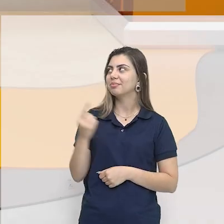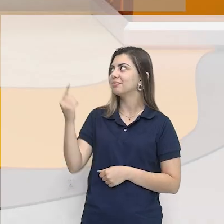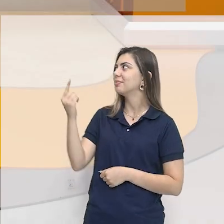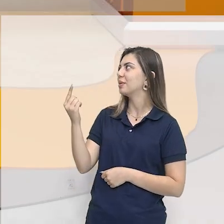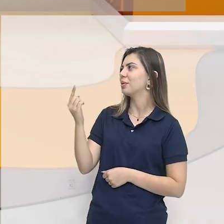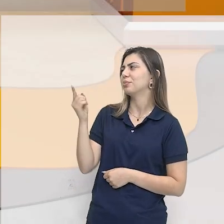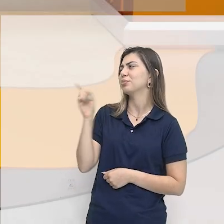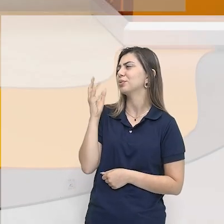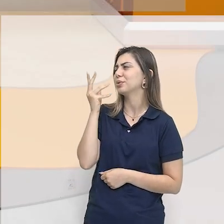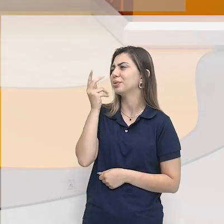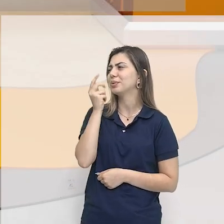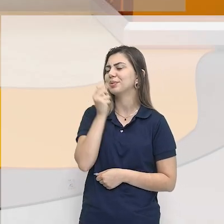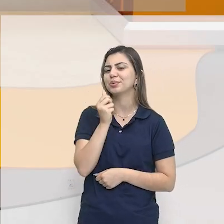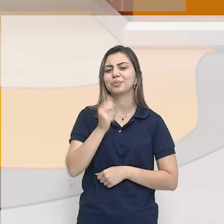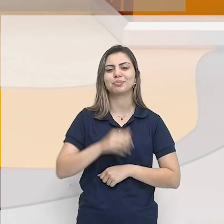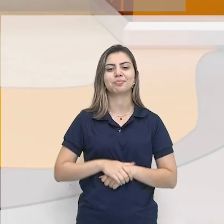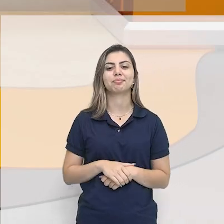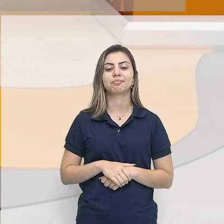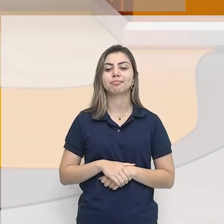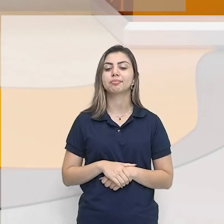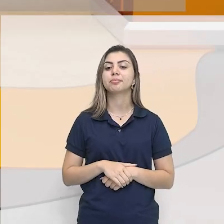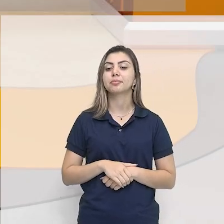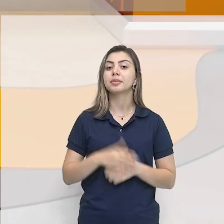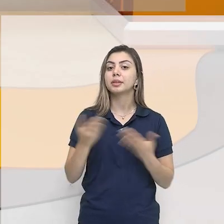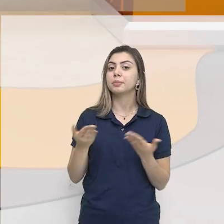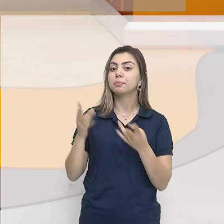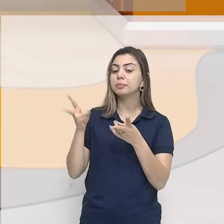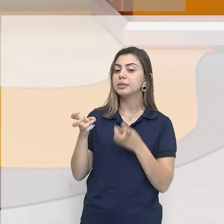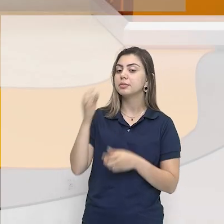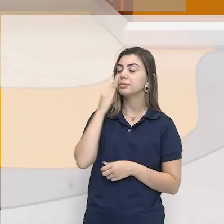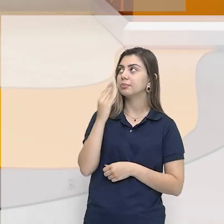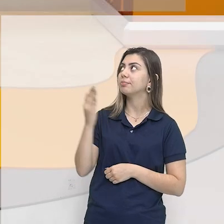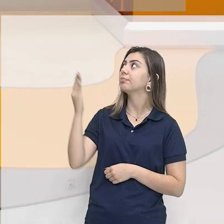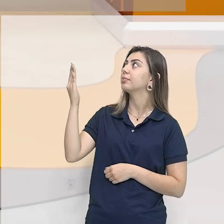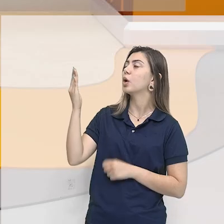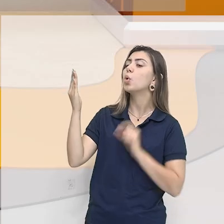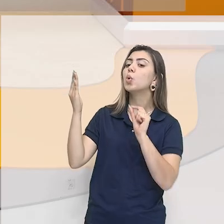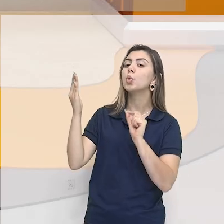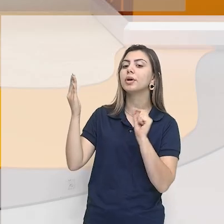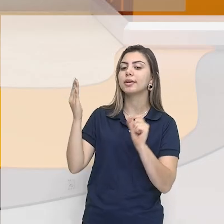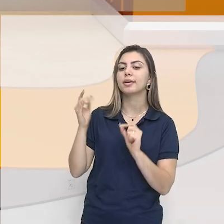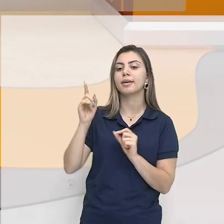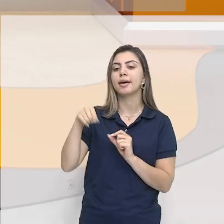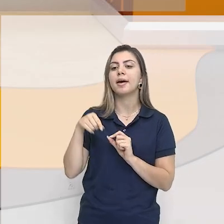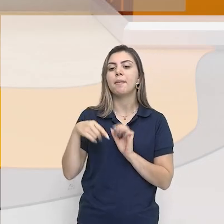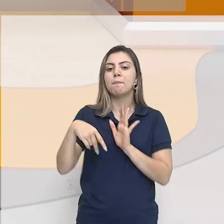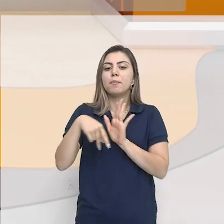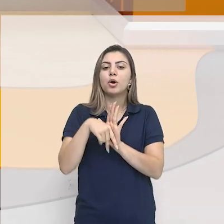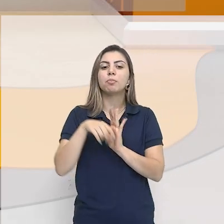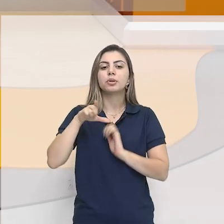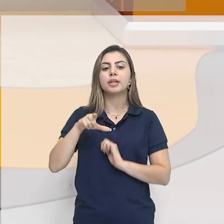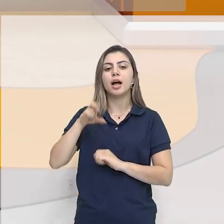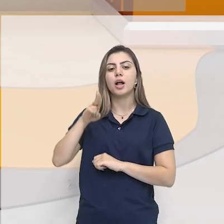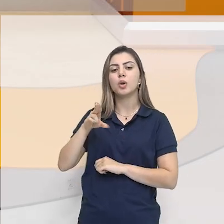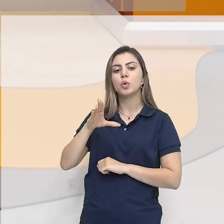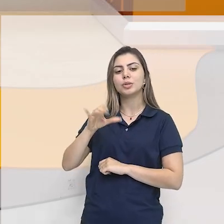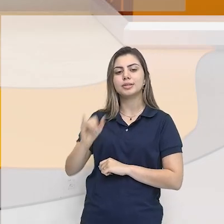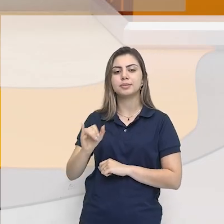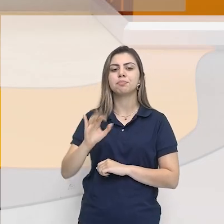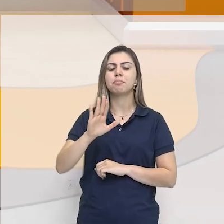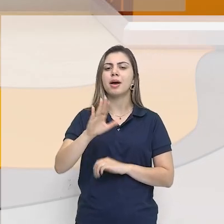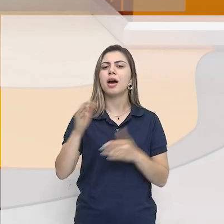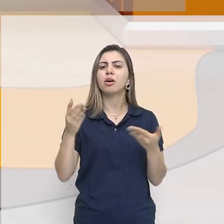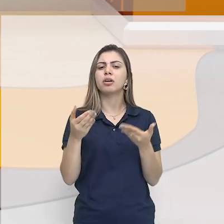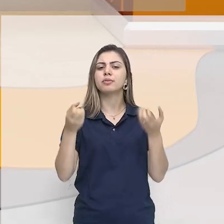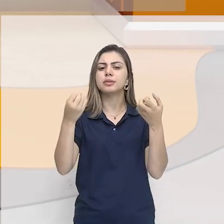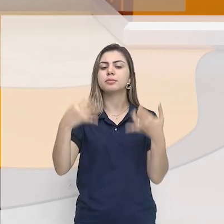que bonitinho. Tá? Desse lado nós temos aqui o fóssil da Lucy. Então, vou dizer para vocês o que são os